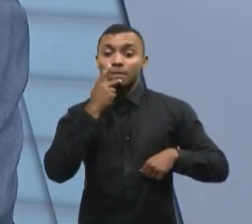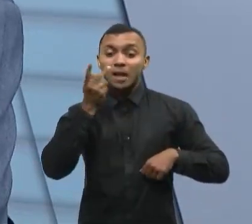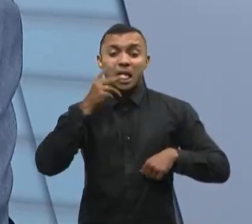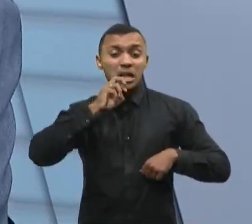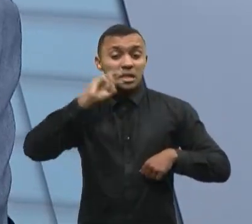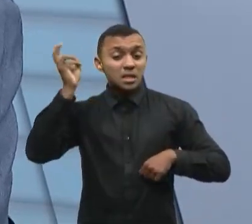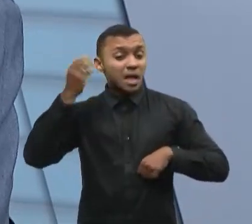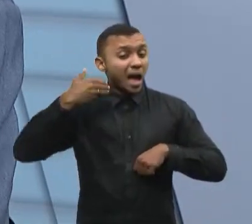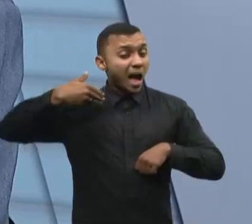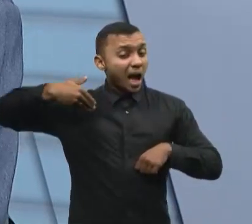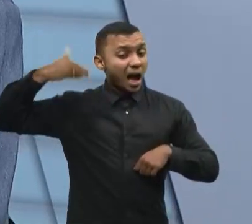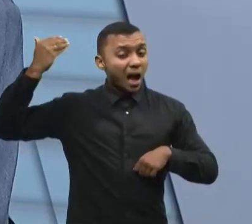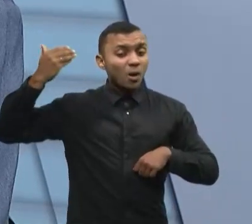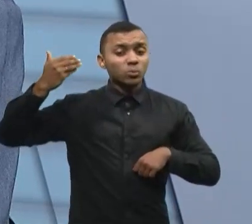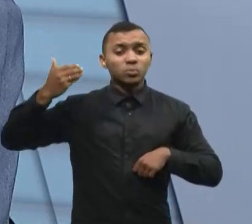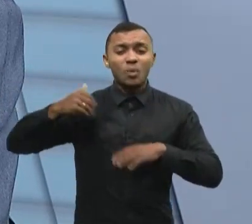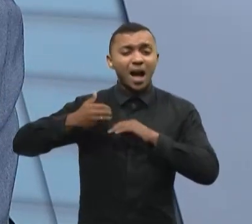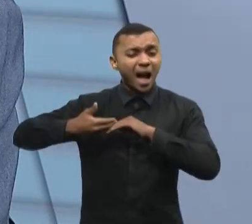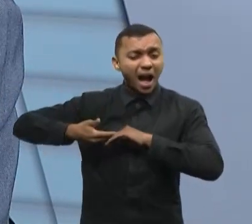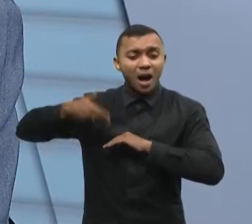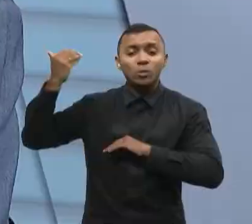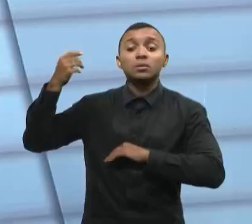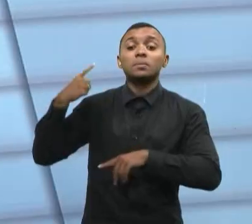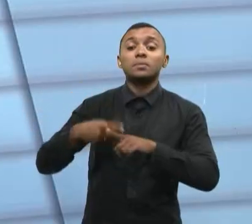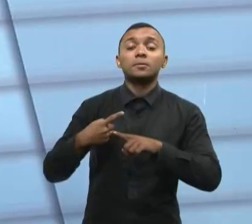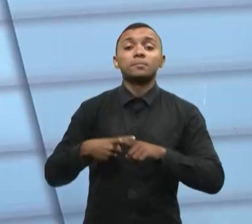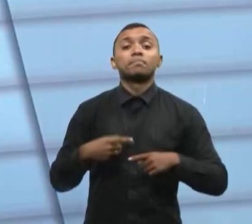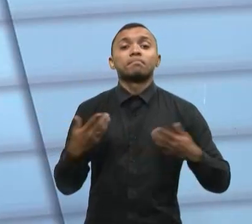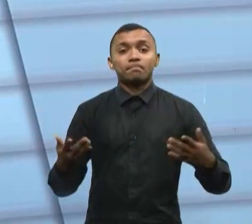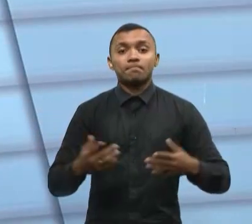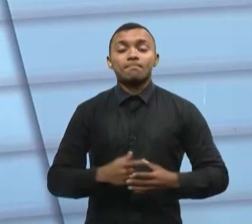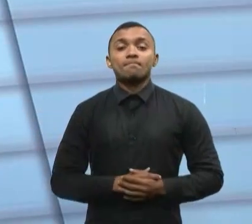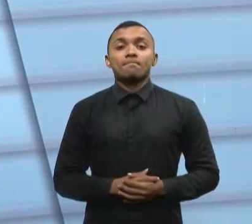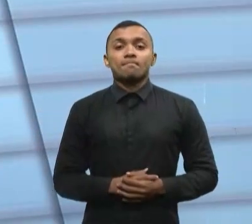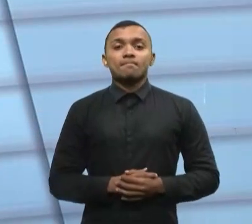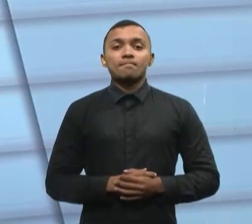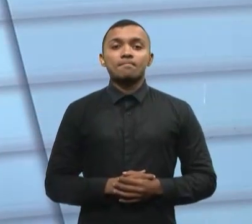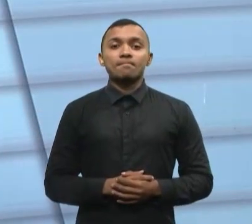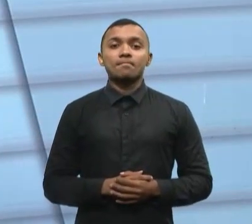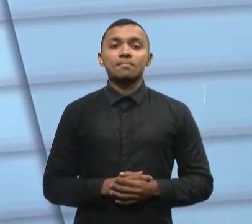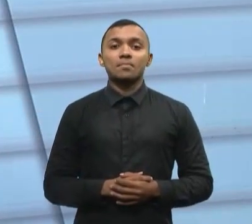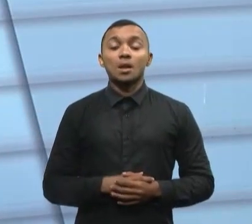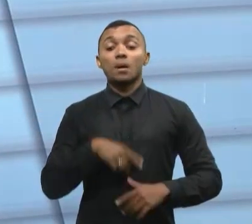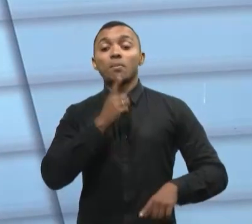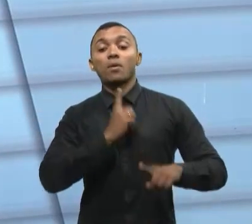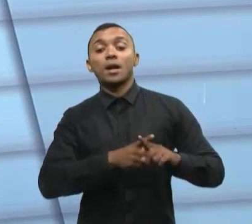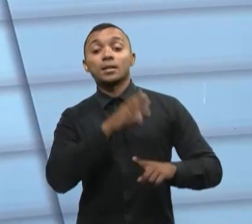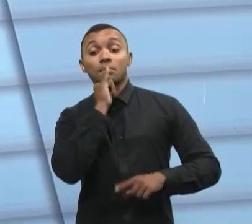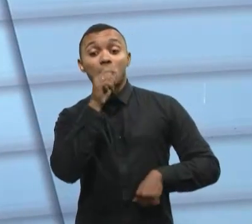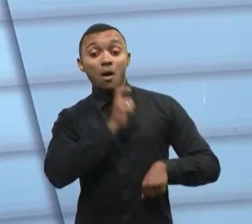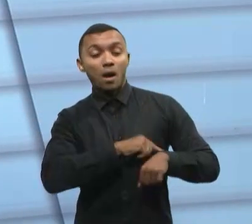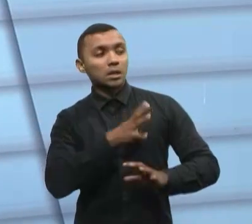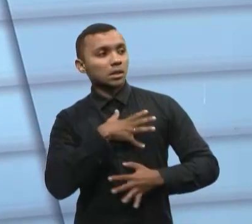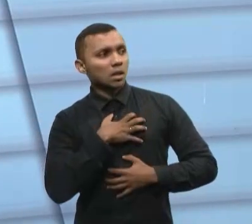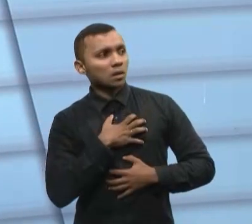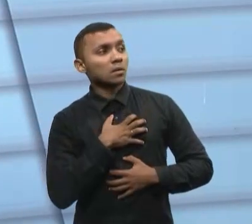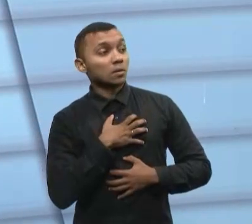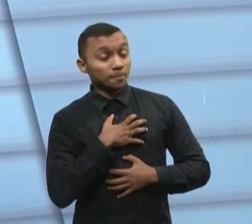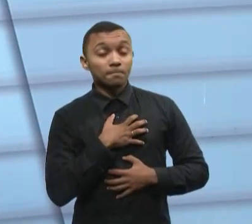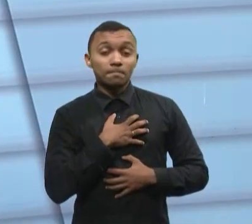que isso? Eles têm, Renato, muitas condições sensoriais, né?